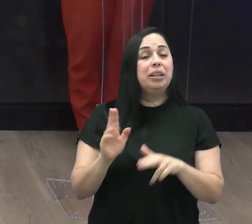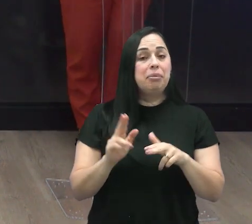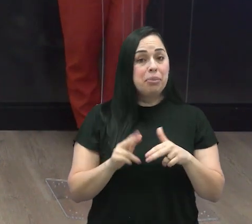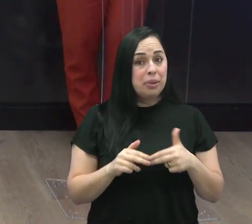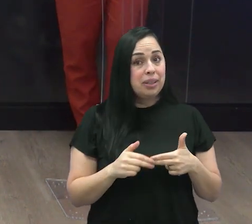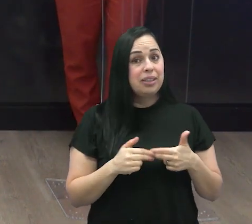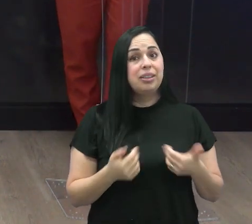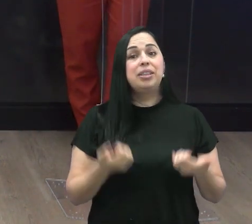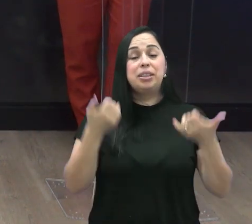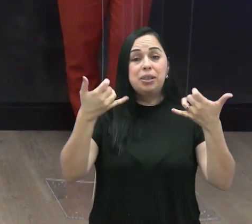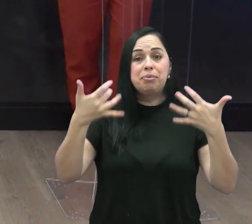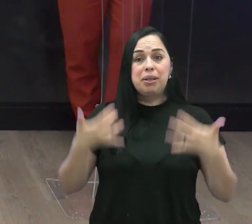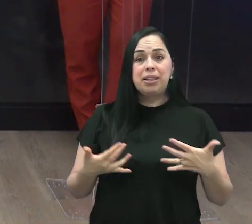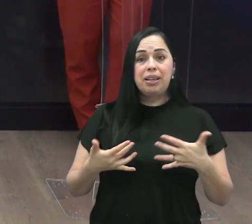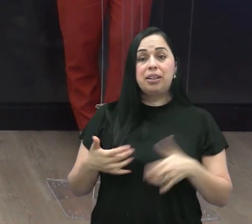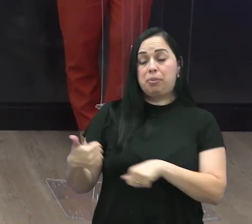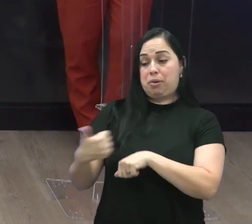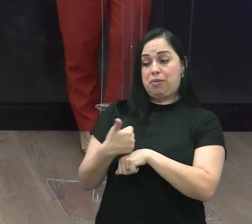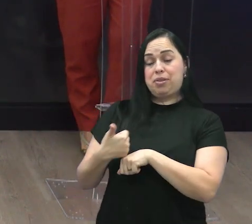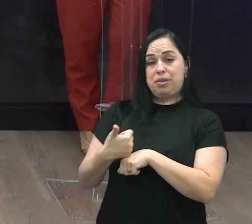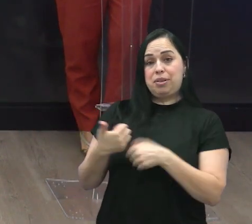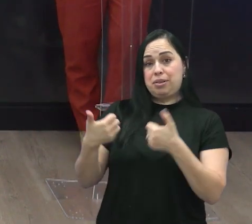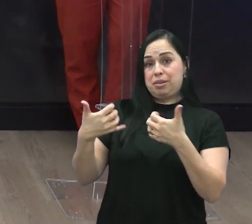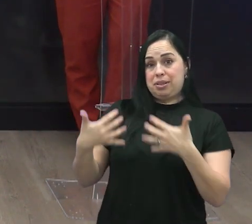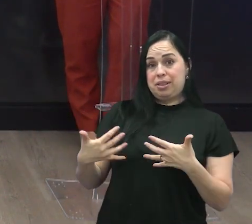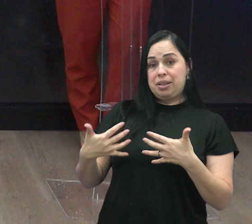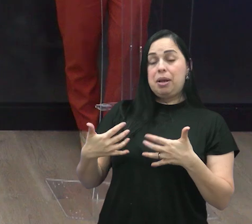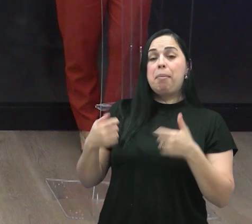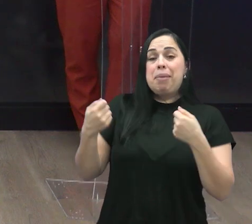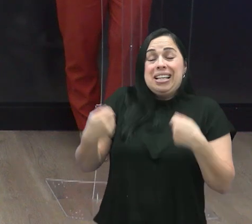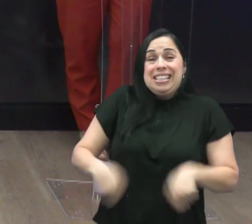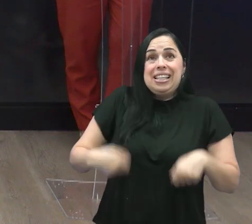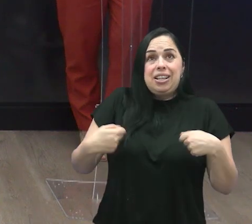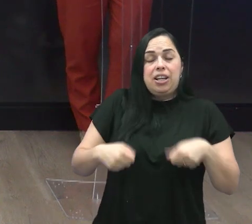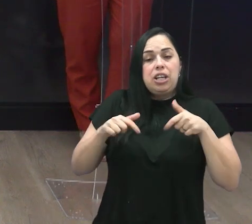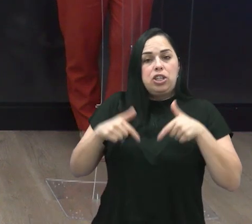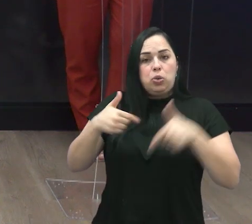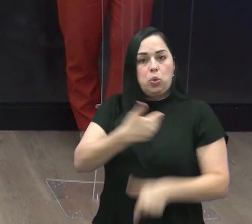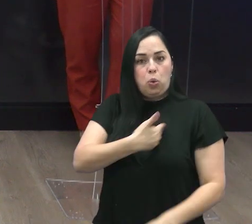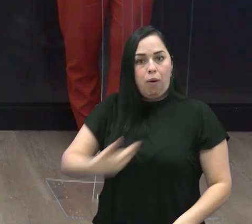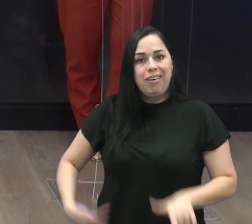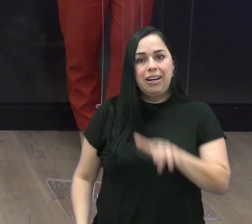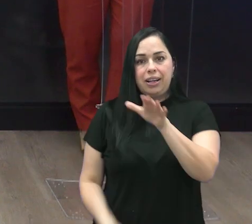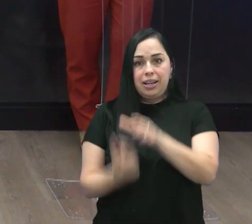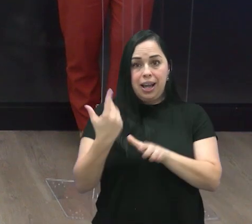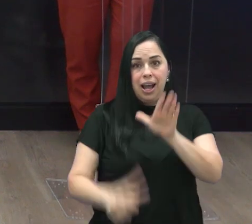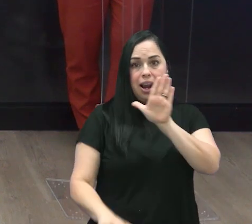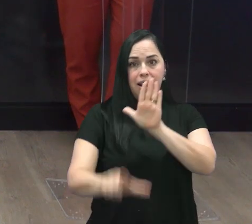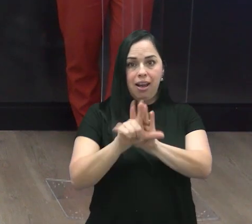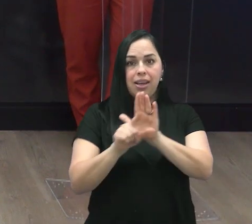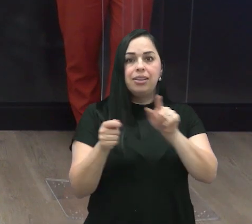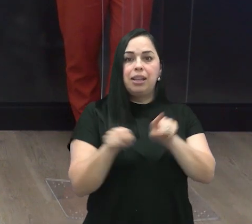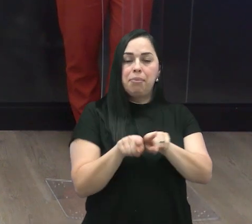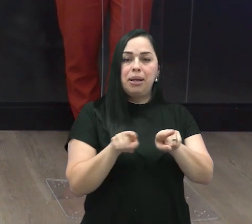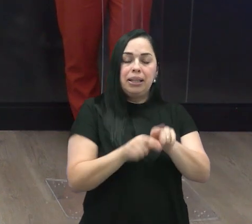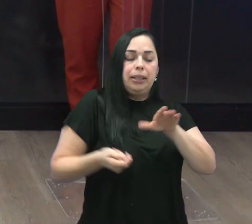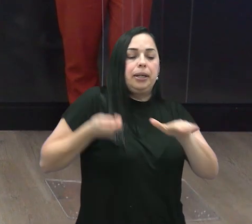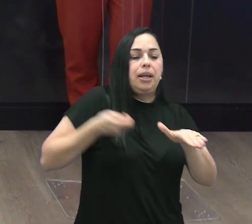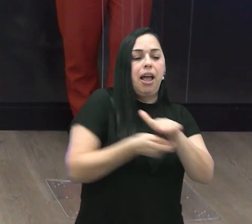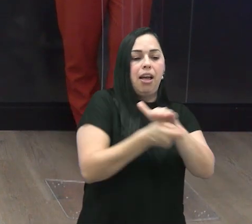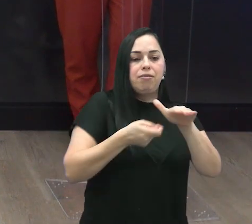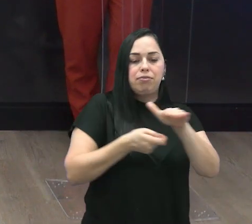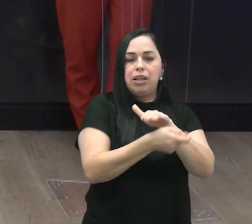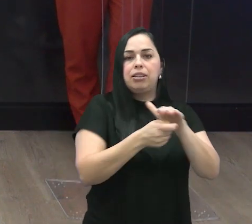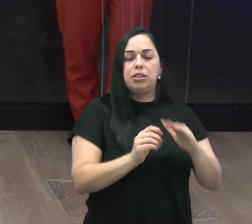país. E dentro desse contexto, especialistas defendem a adoção de políticas públicas, inclusive com um investimento